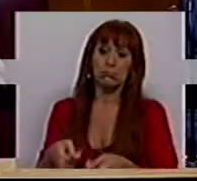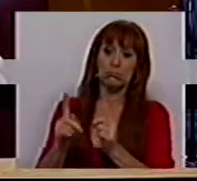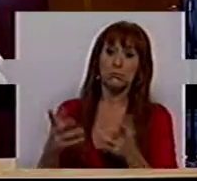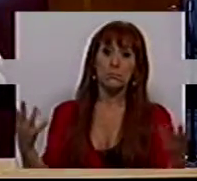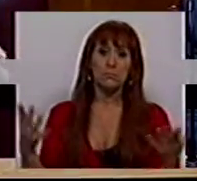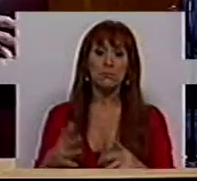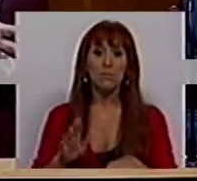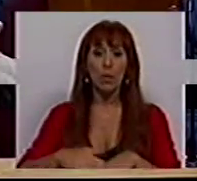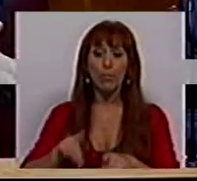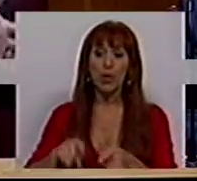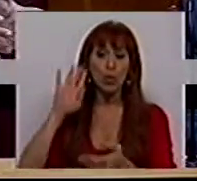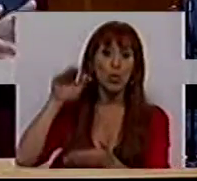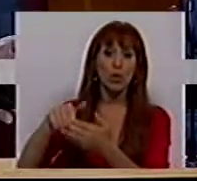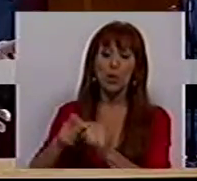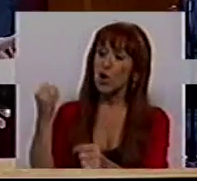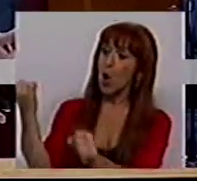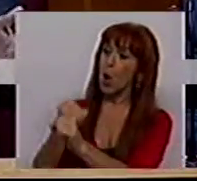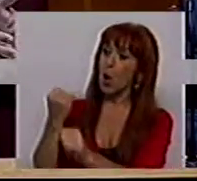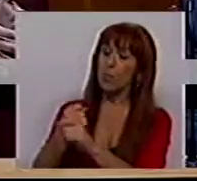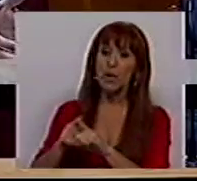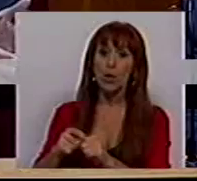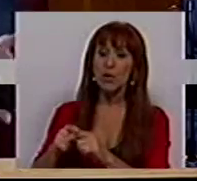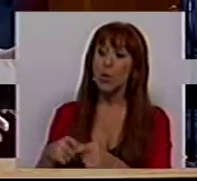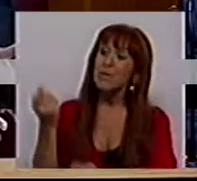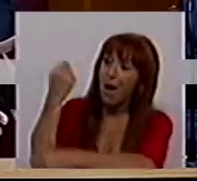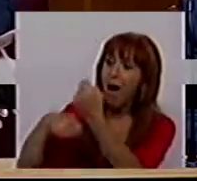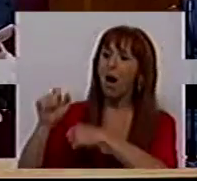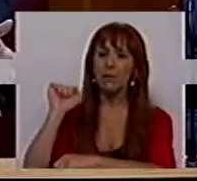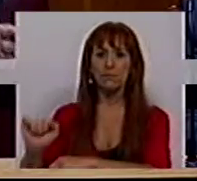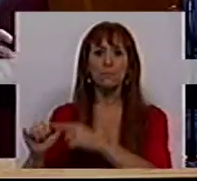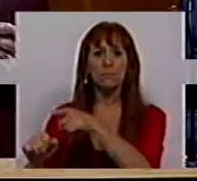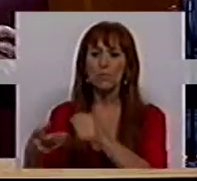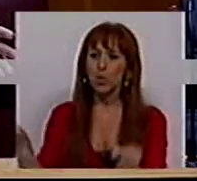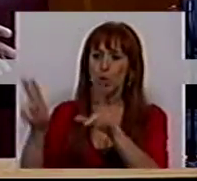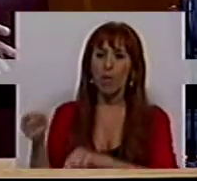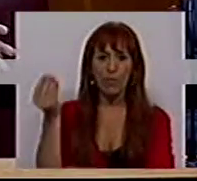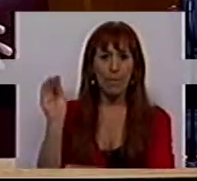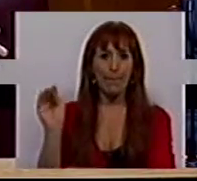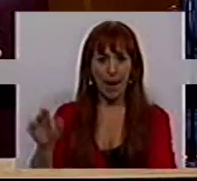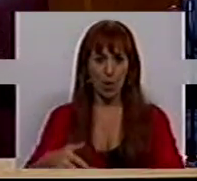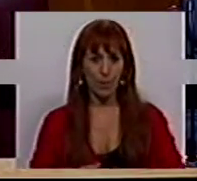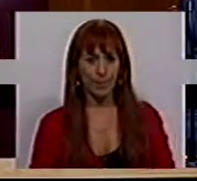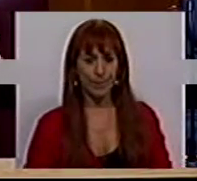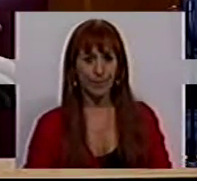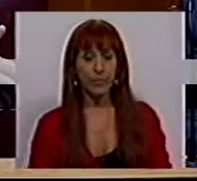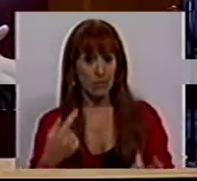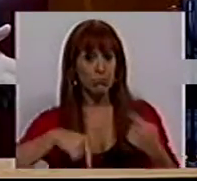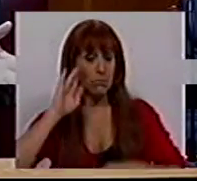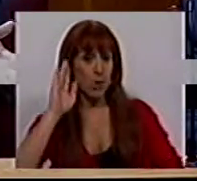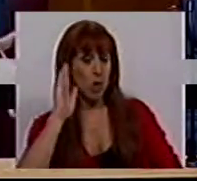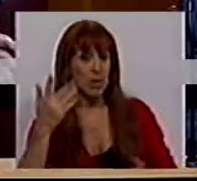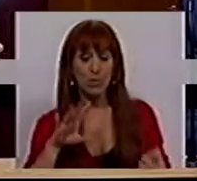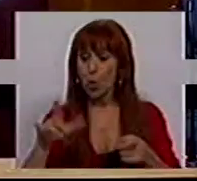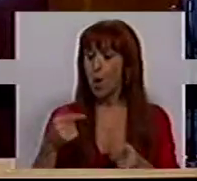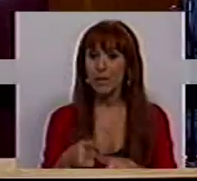responsabilizar-se-á pelo resultado da operação de alienação do novo banco. E nós sabemos